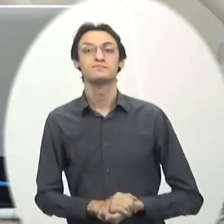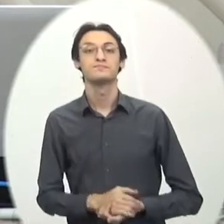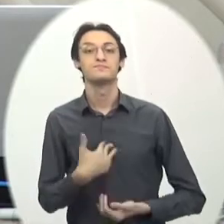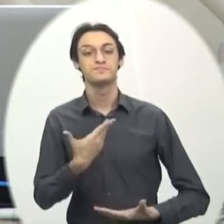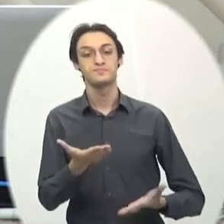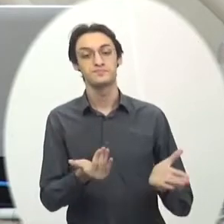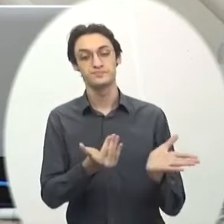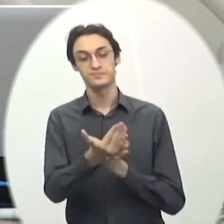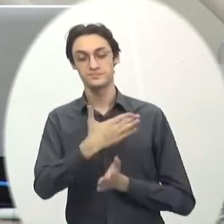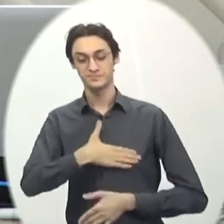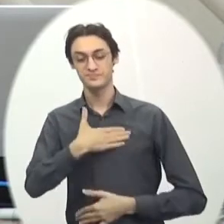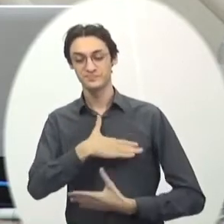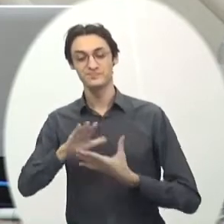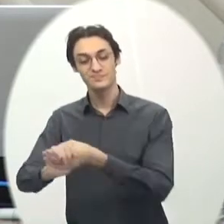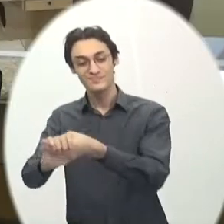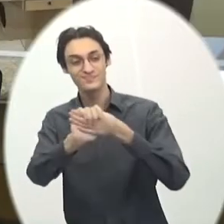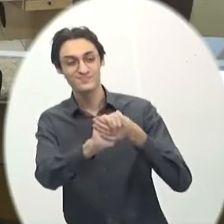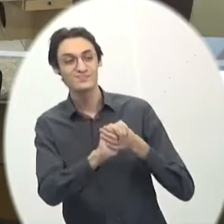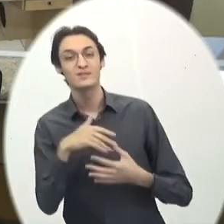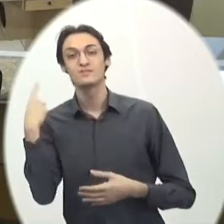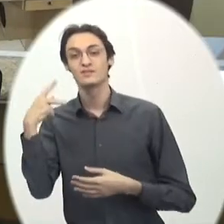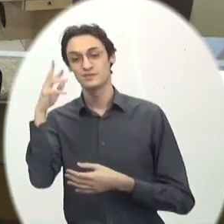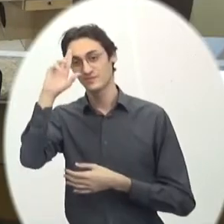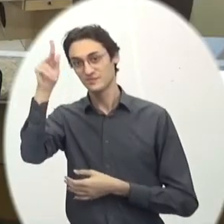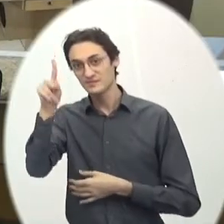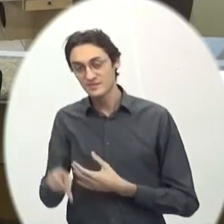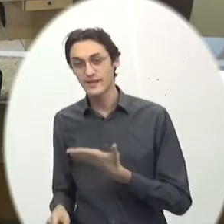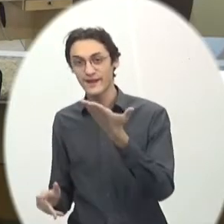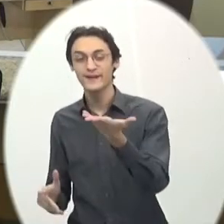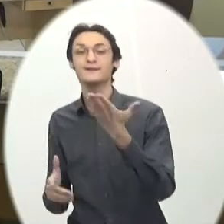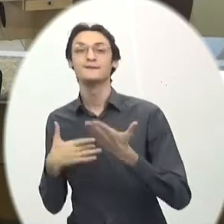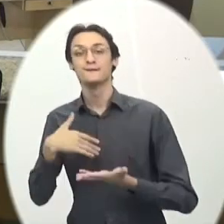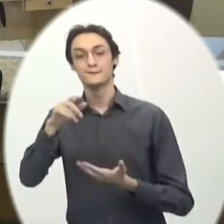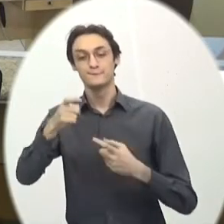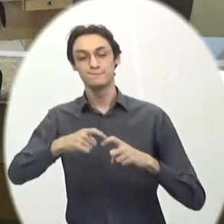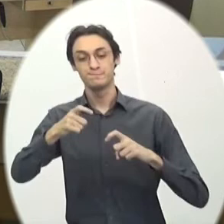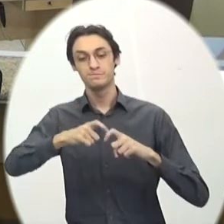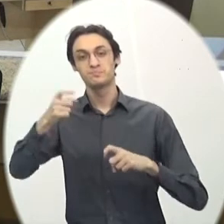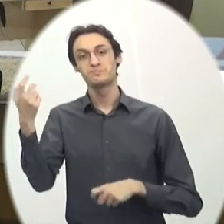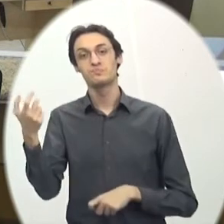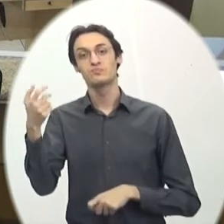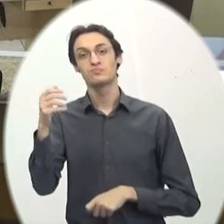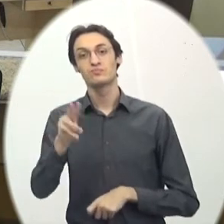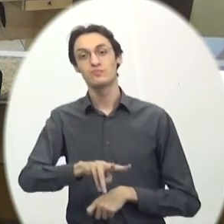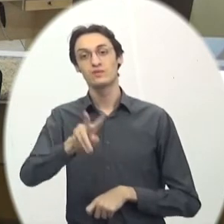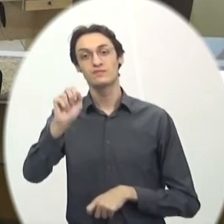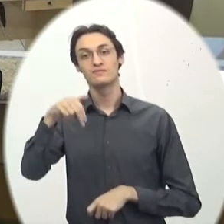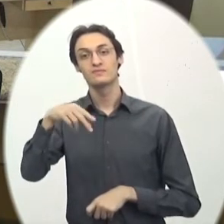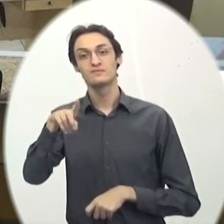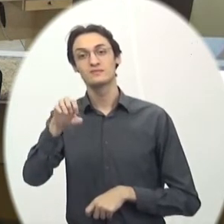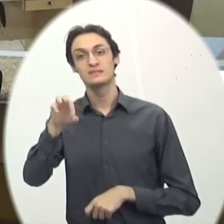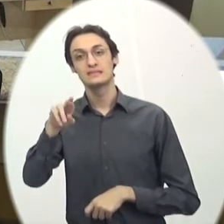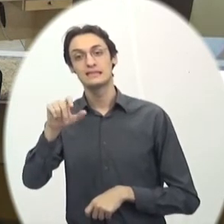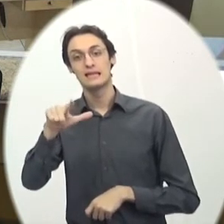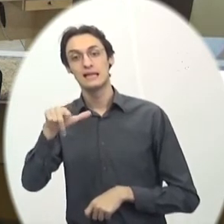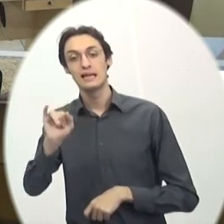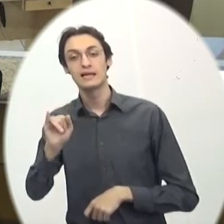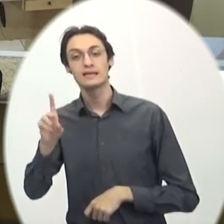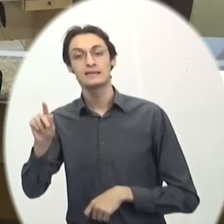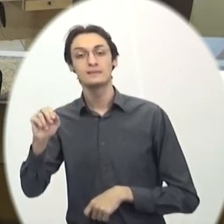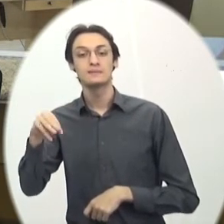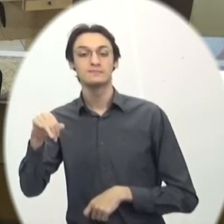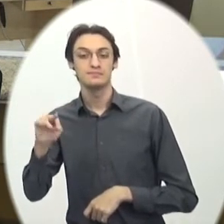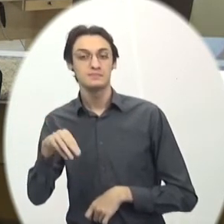Gostaria de cumprimentar todos os vereadores, senhor presidente, ao doutor Vanderlei Damin. Doutor Vanderlei, na